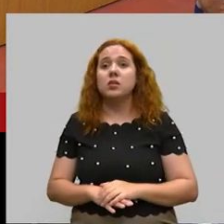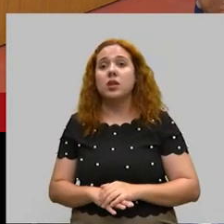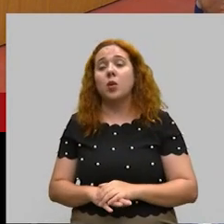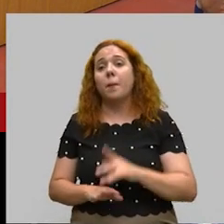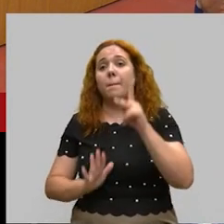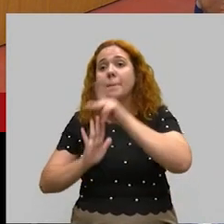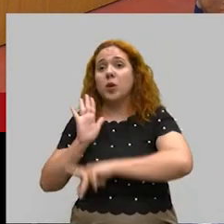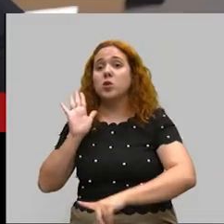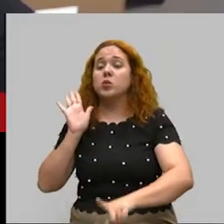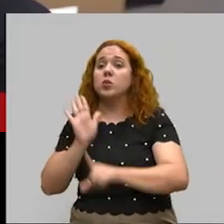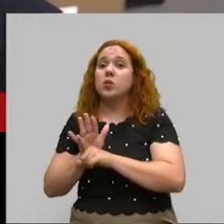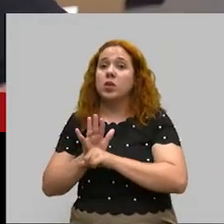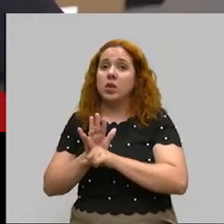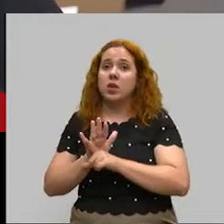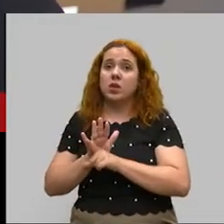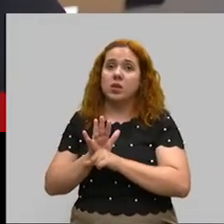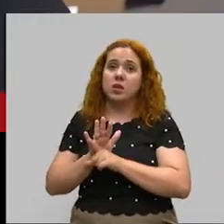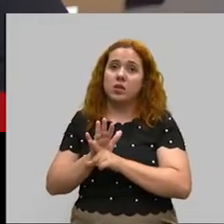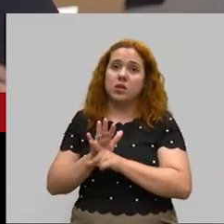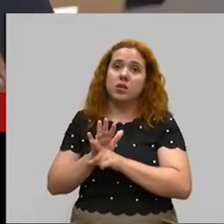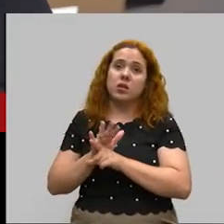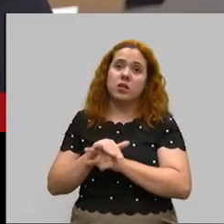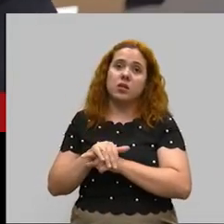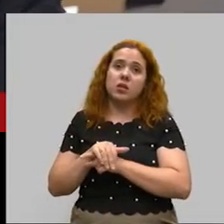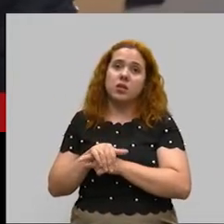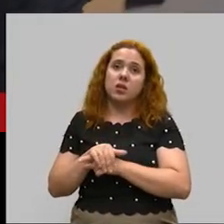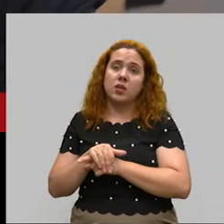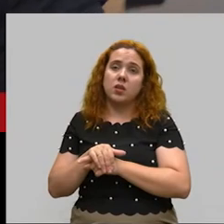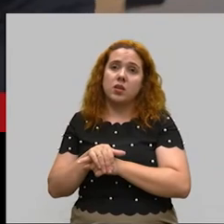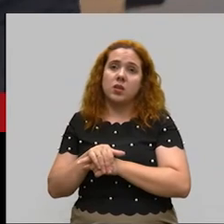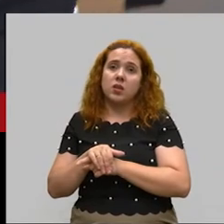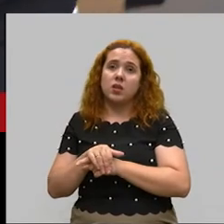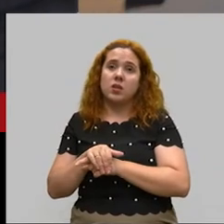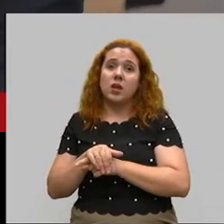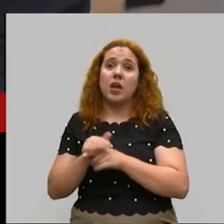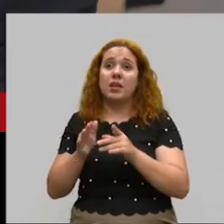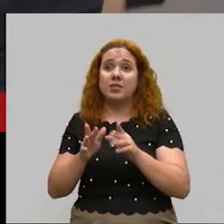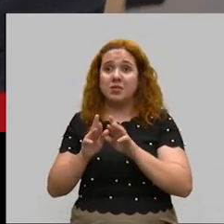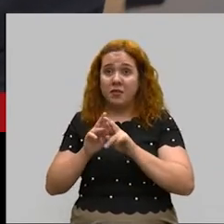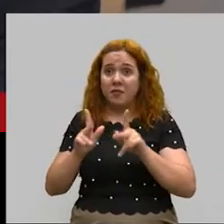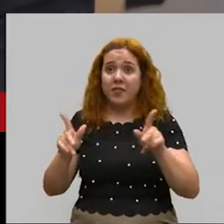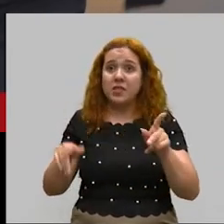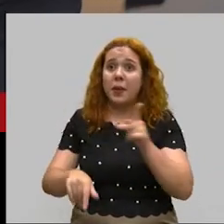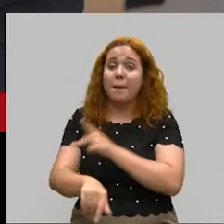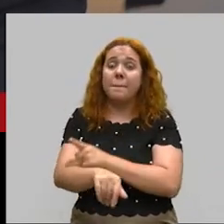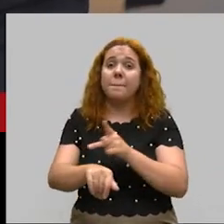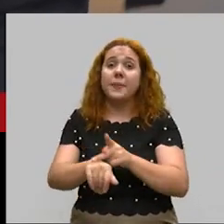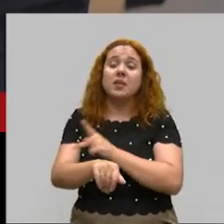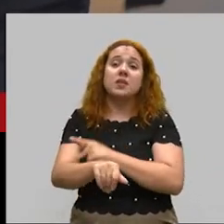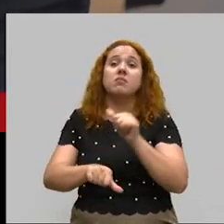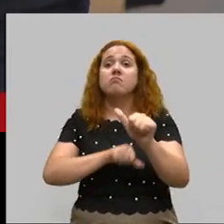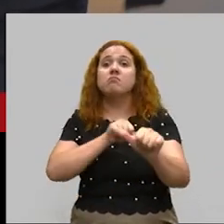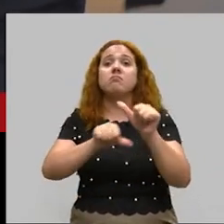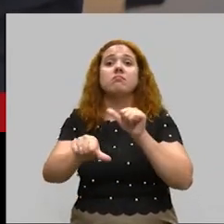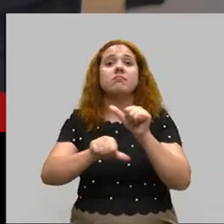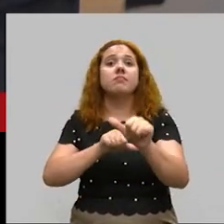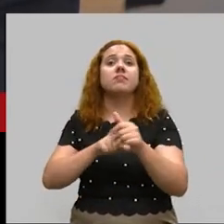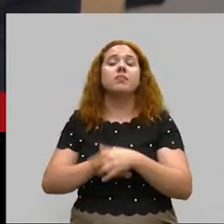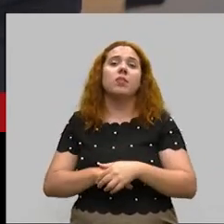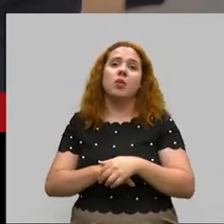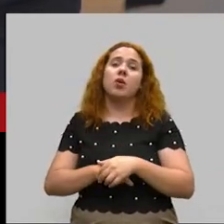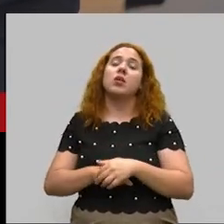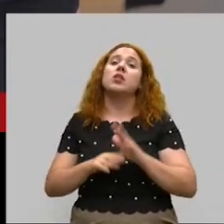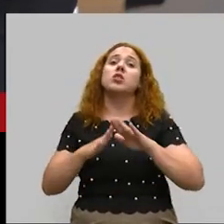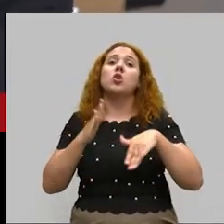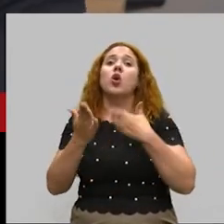de lei com arcabouço desde este marco regulatório da pedagogia da alternância Nem todas as escolas